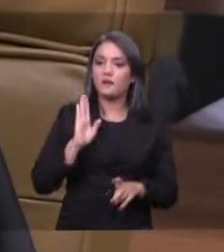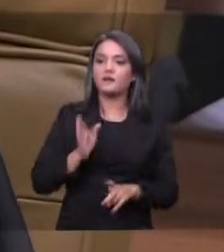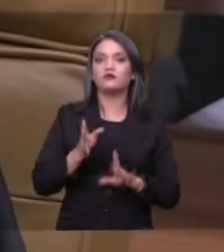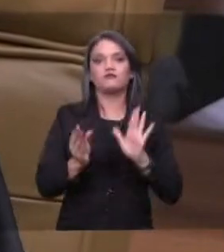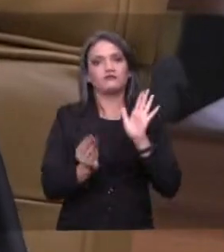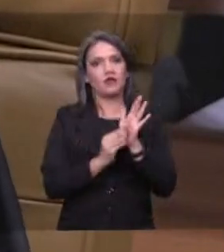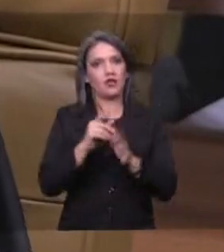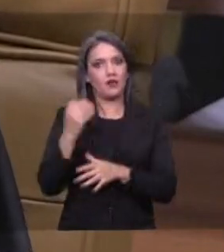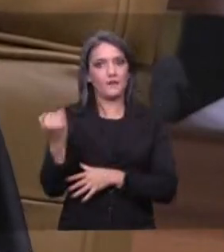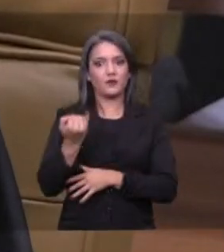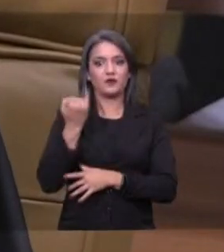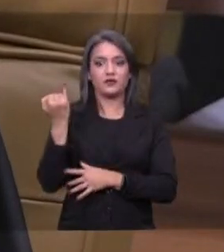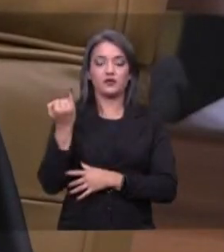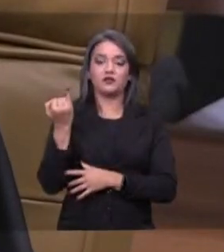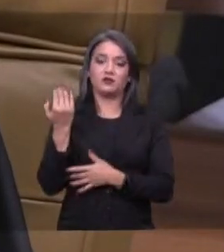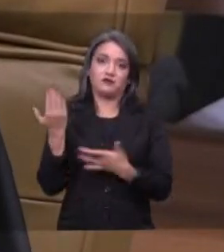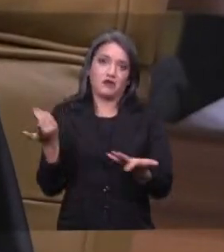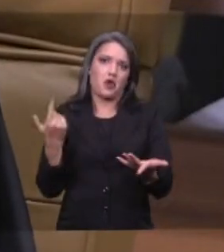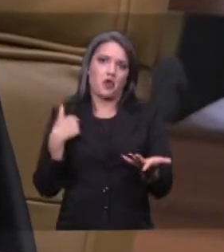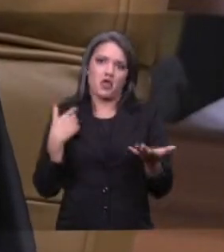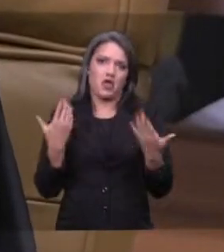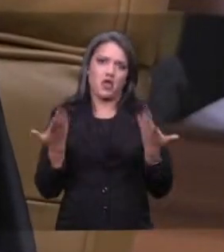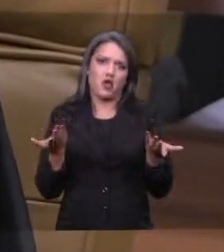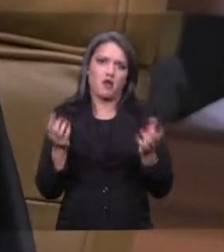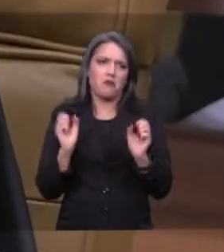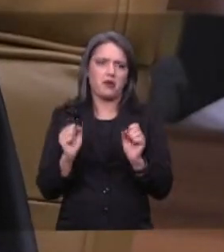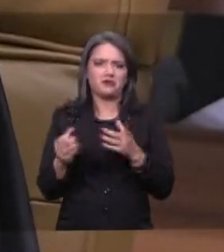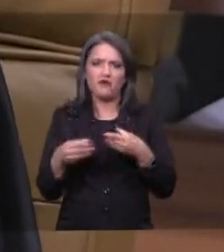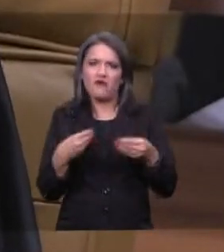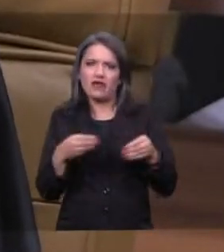importante. Evidentemente, como eu disse, estou aberto ao prazo, já estou